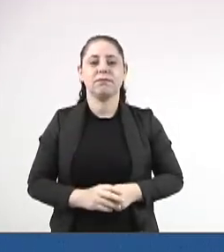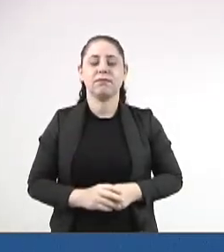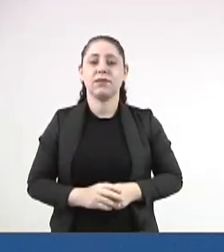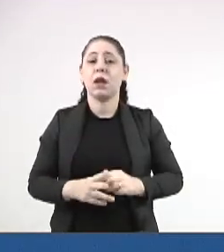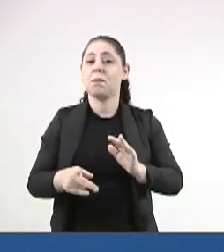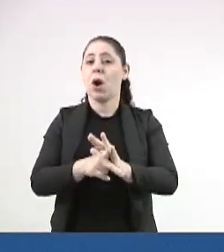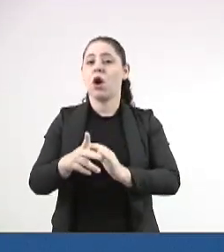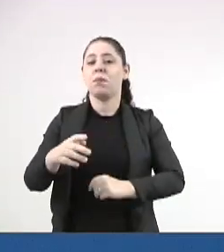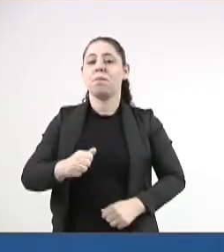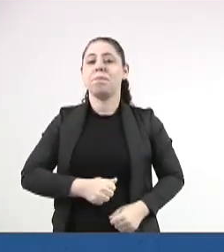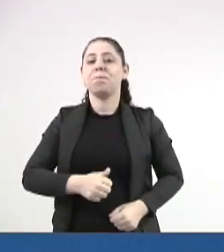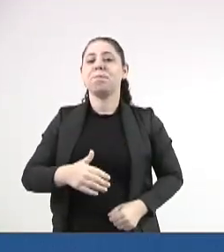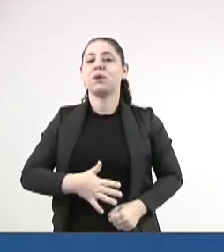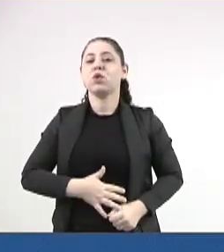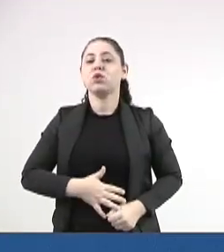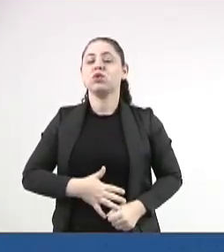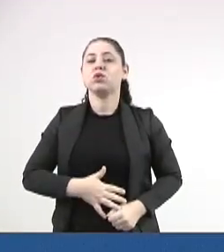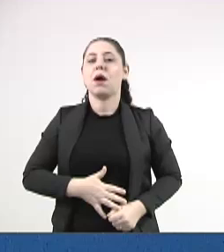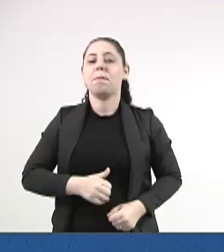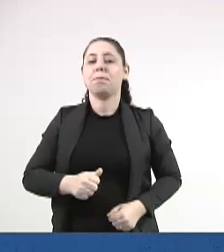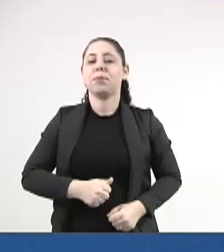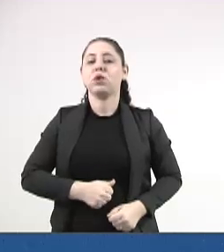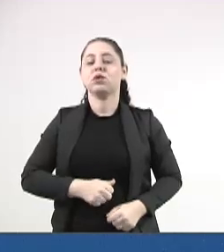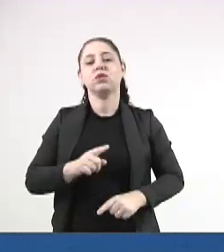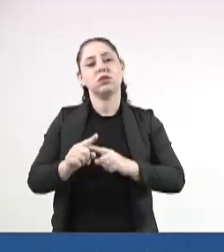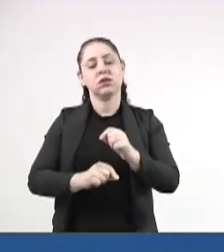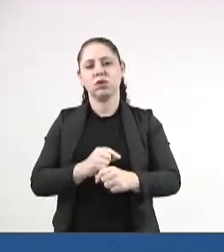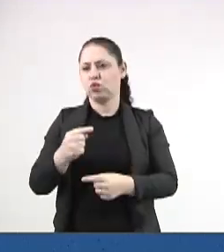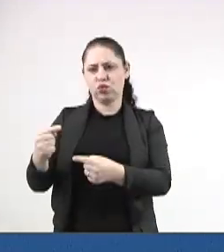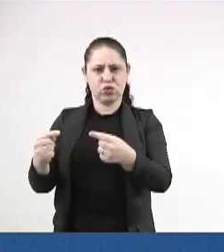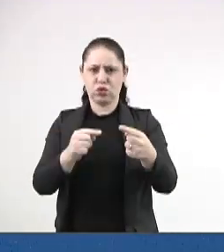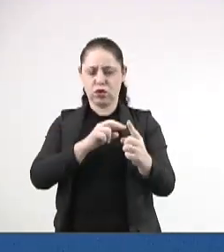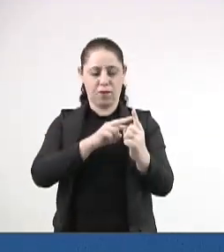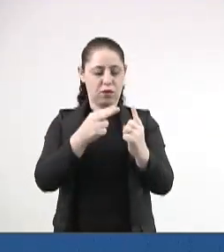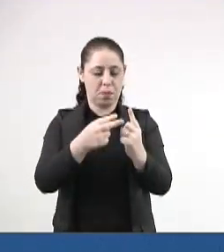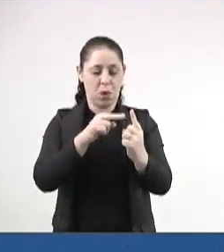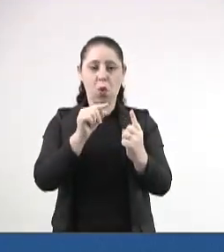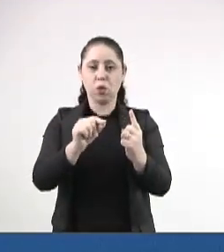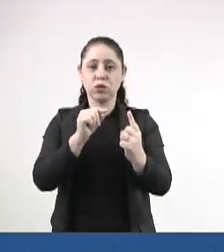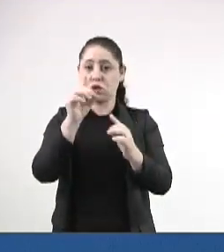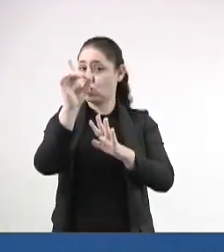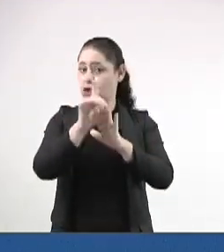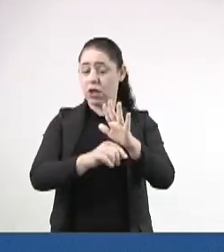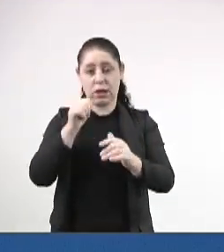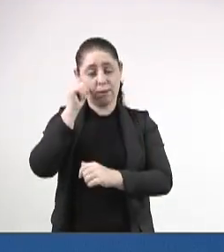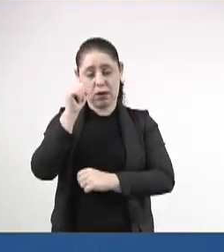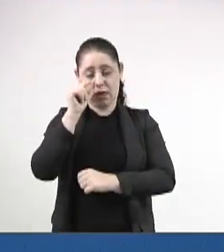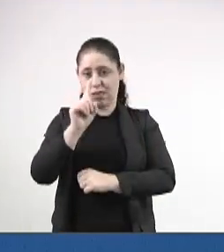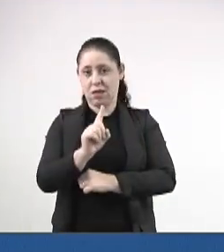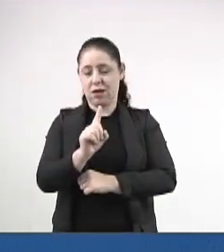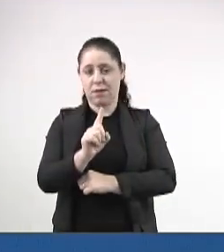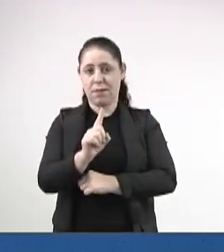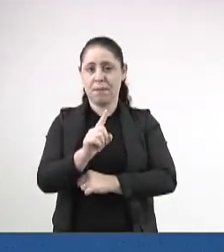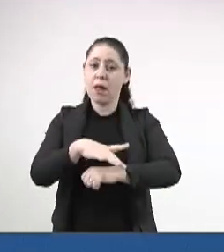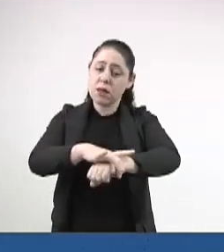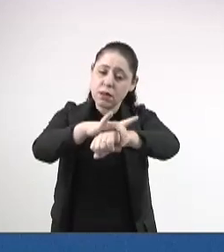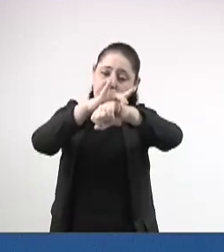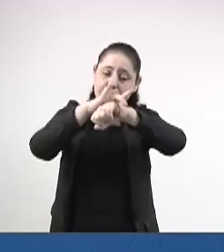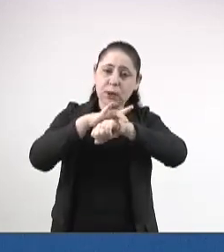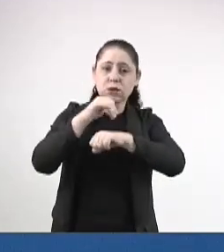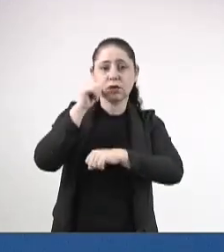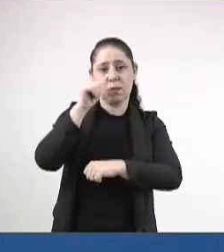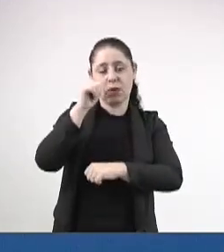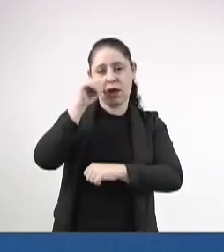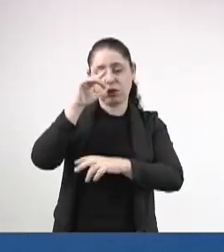questão do aborto, Ninguém discute na perspectiva dos direitos das mulheres, da proteção